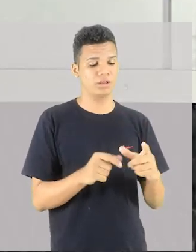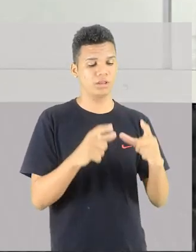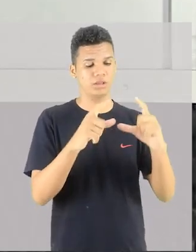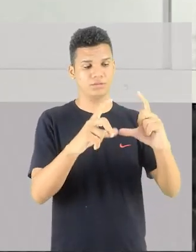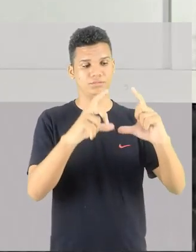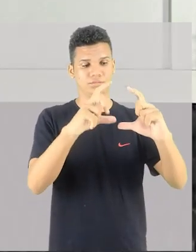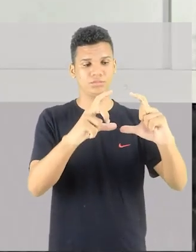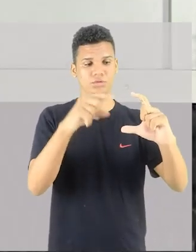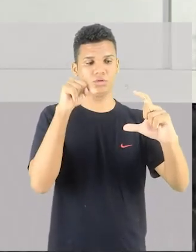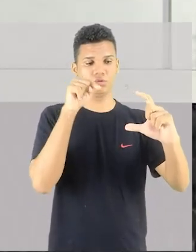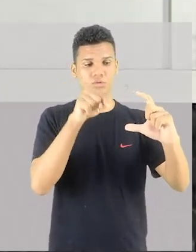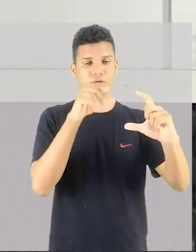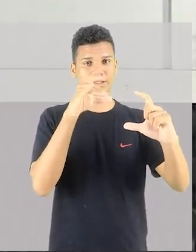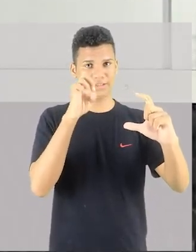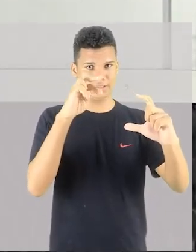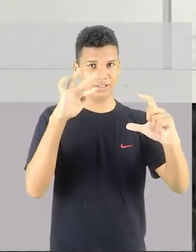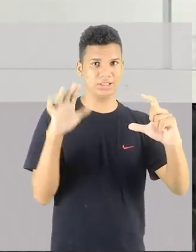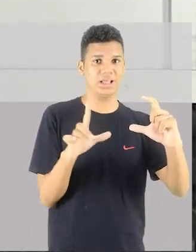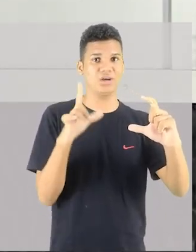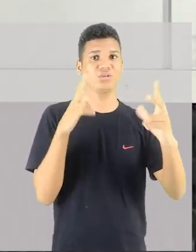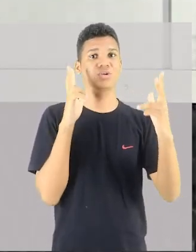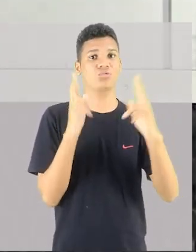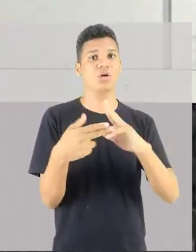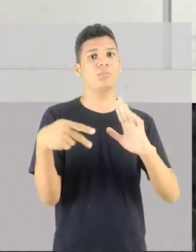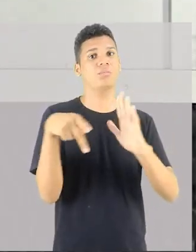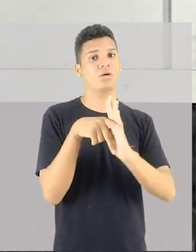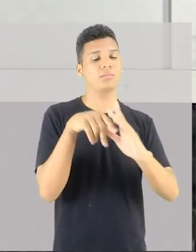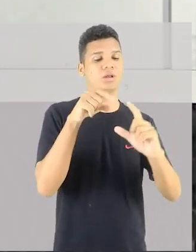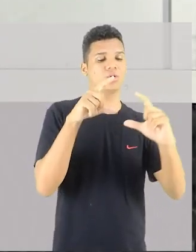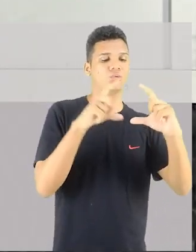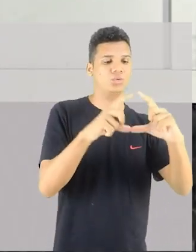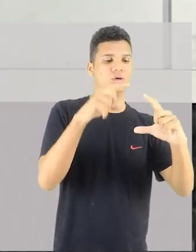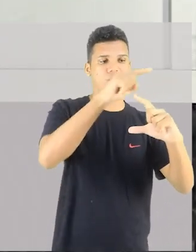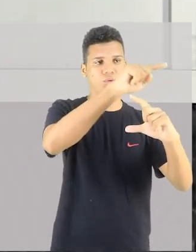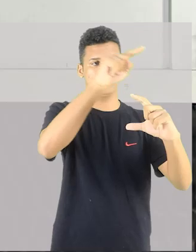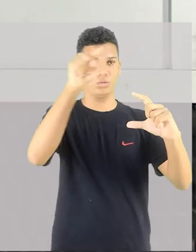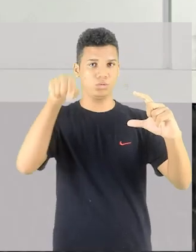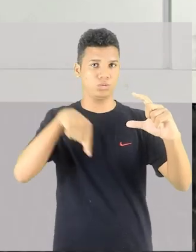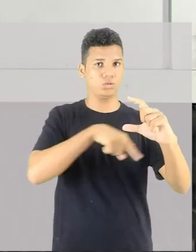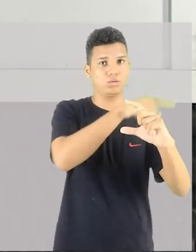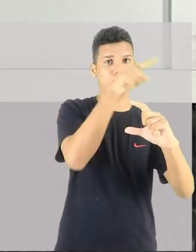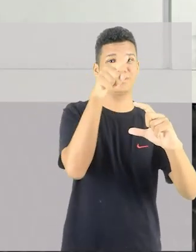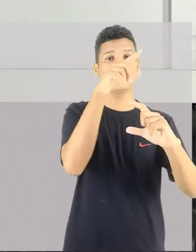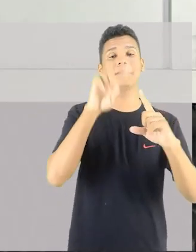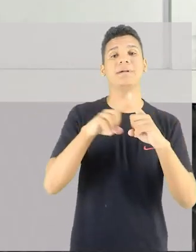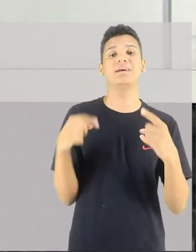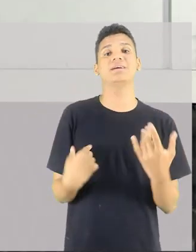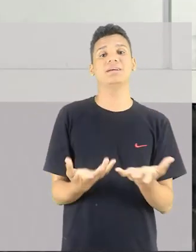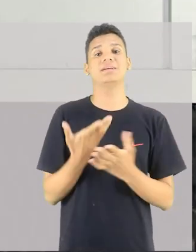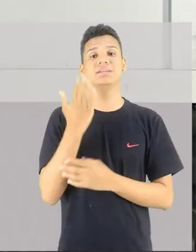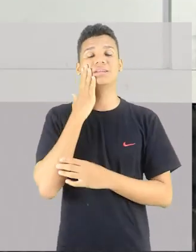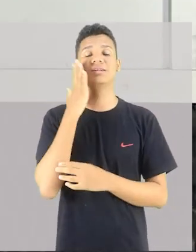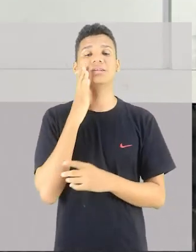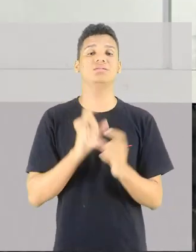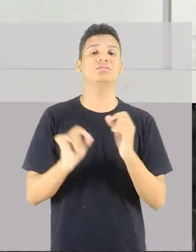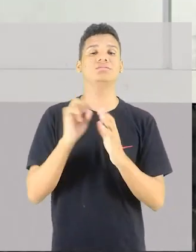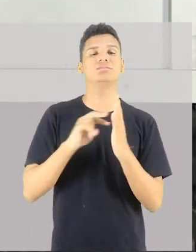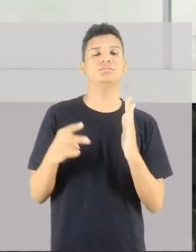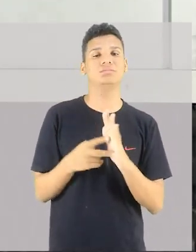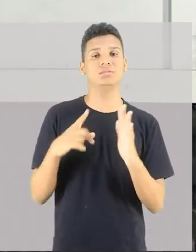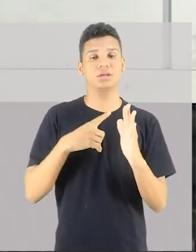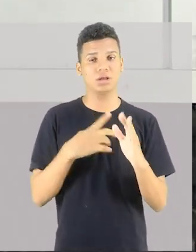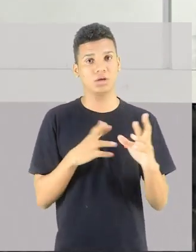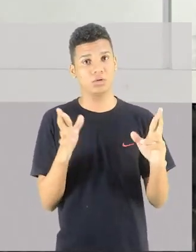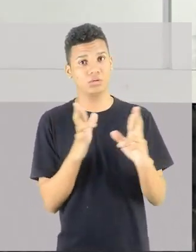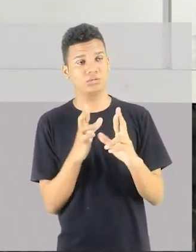né seja igual a área da faixa com essa observação Ele quer saber uma relação né entre esse